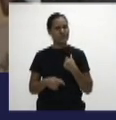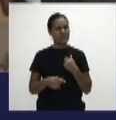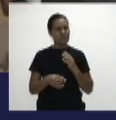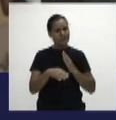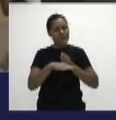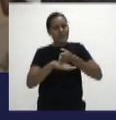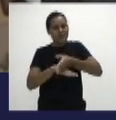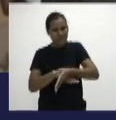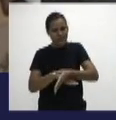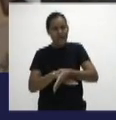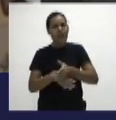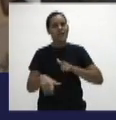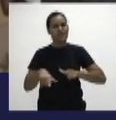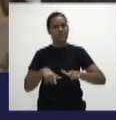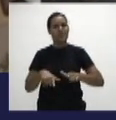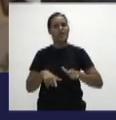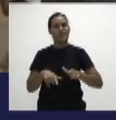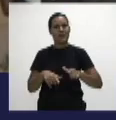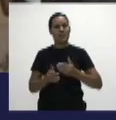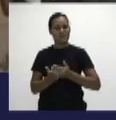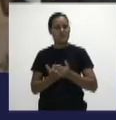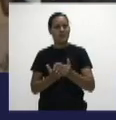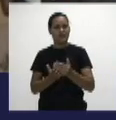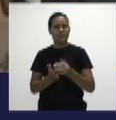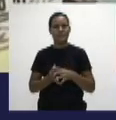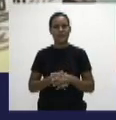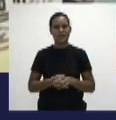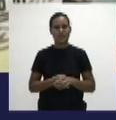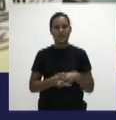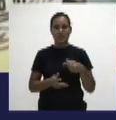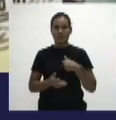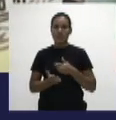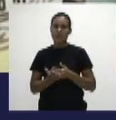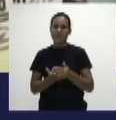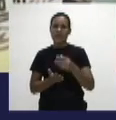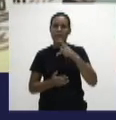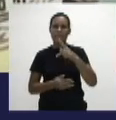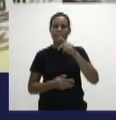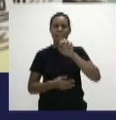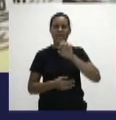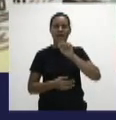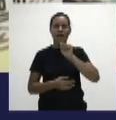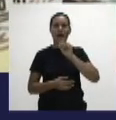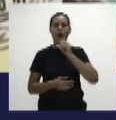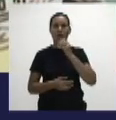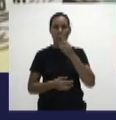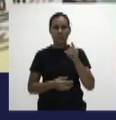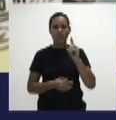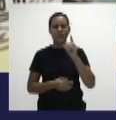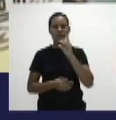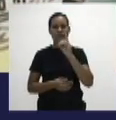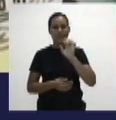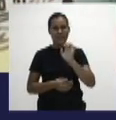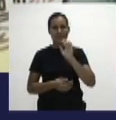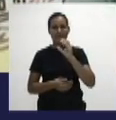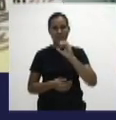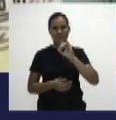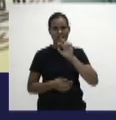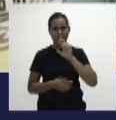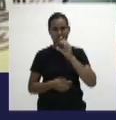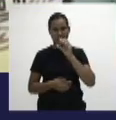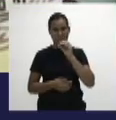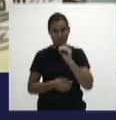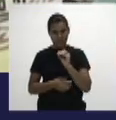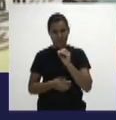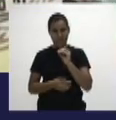com 18 anos que eu fui entrar em circo que aí eu já você começou no circo como peludo é peão de circo na verdade que era peludo